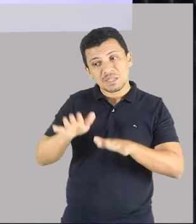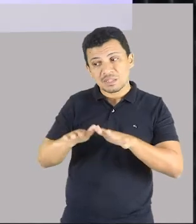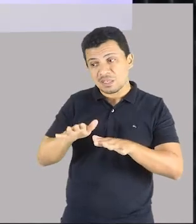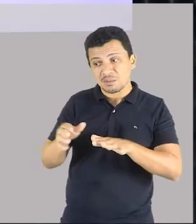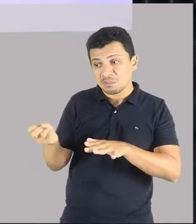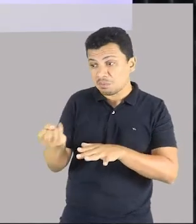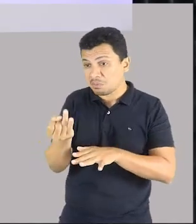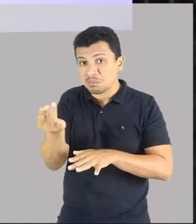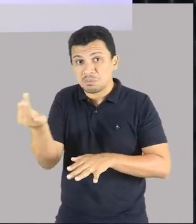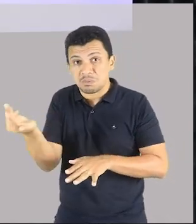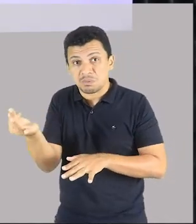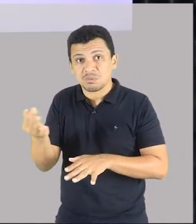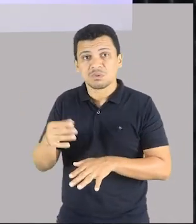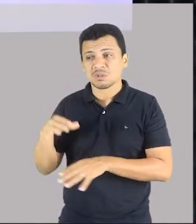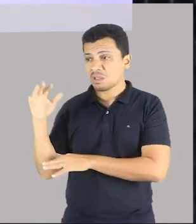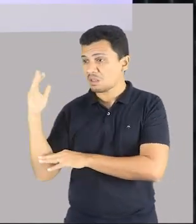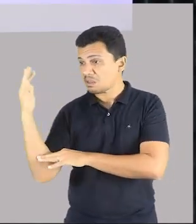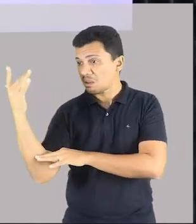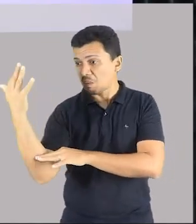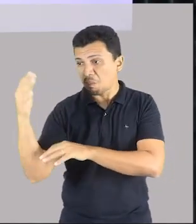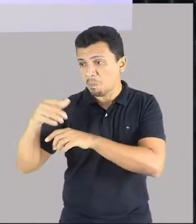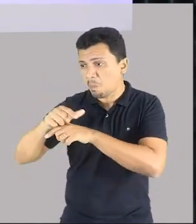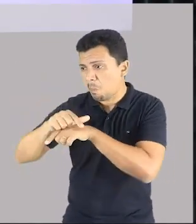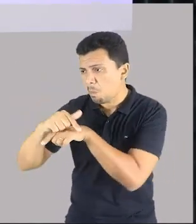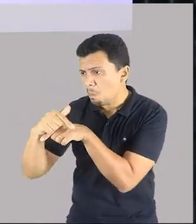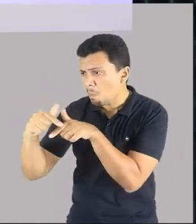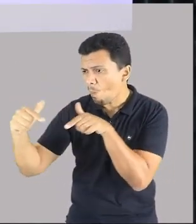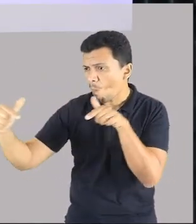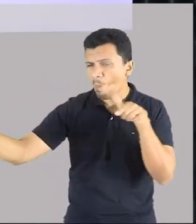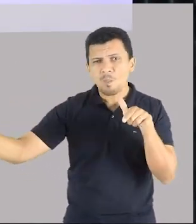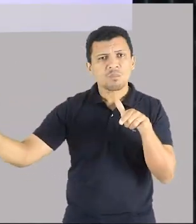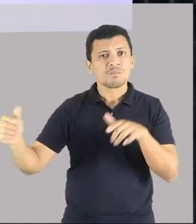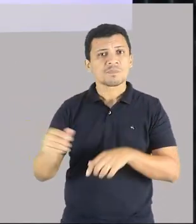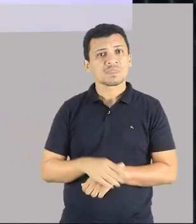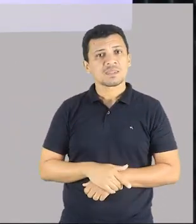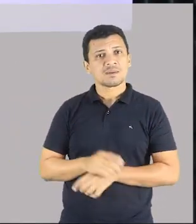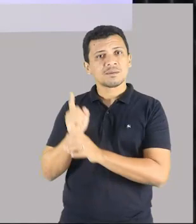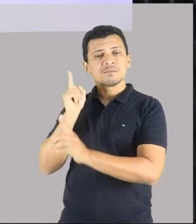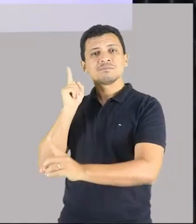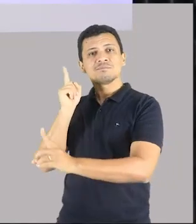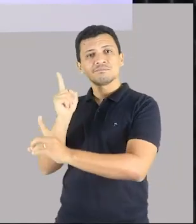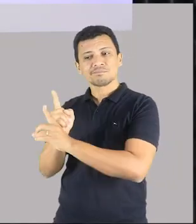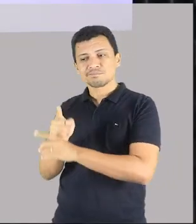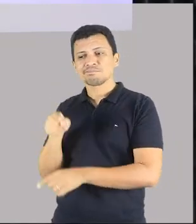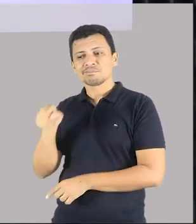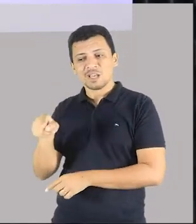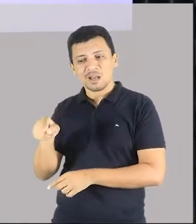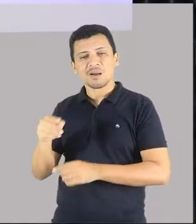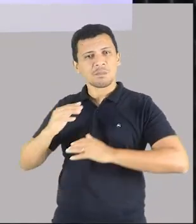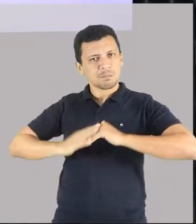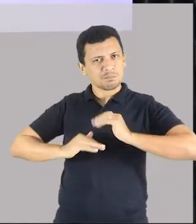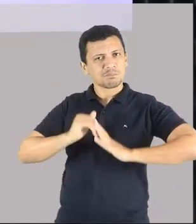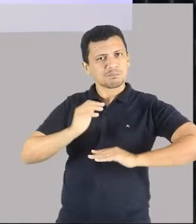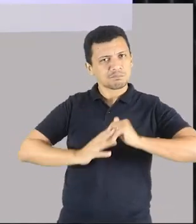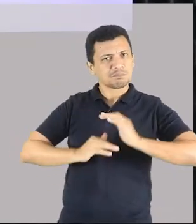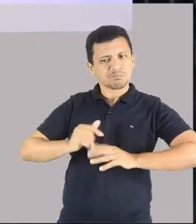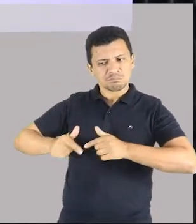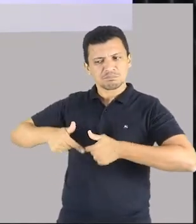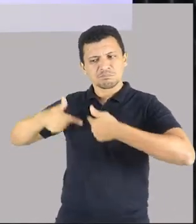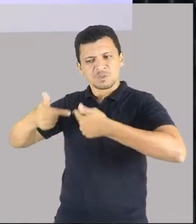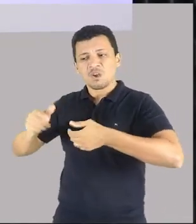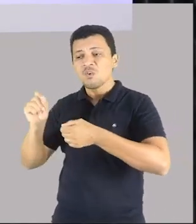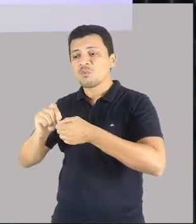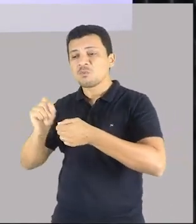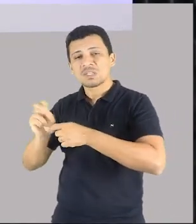do desmatamento. Ao constatar ele está em campo, ele está exercendo sua profissão, ele está fazendo